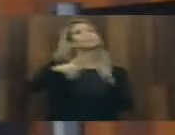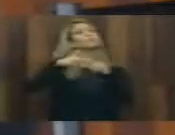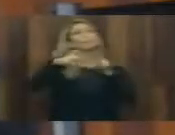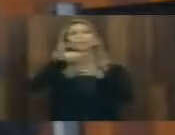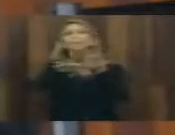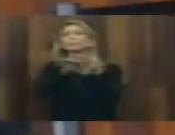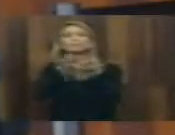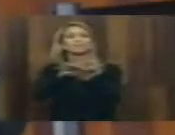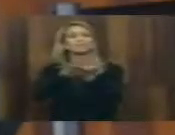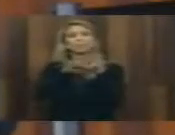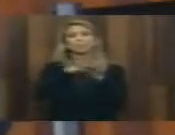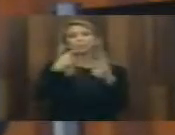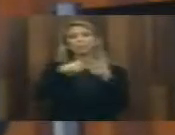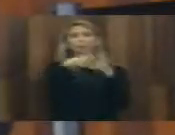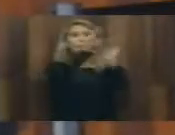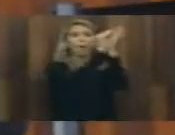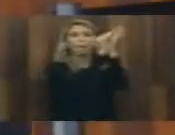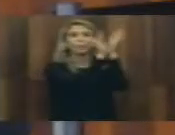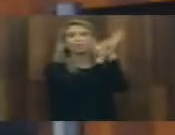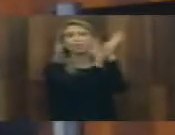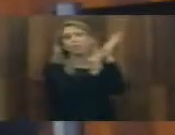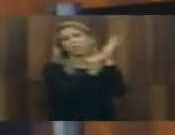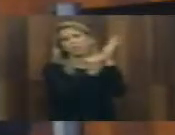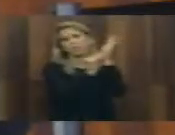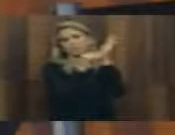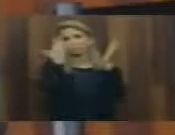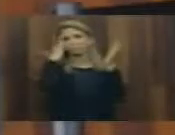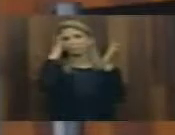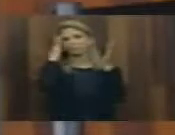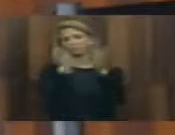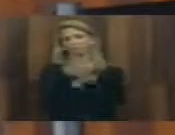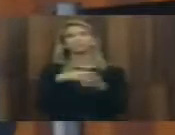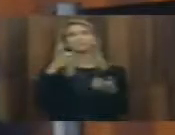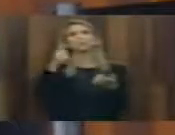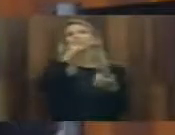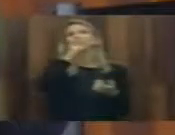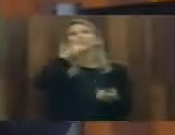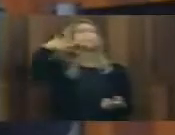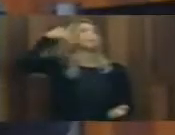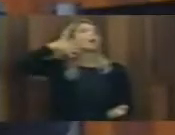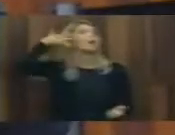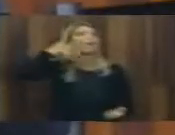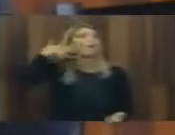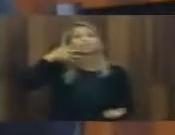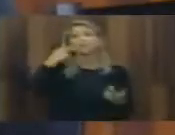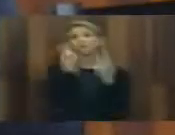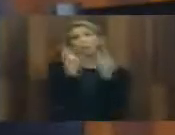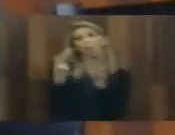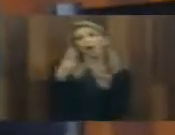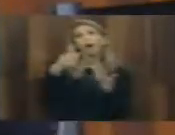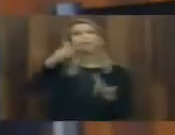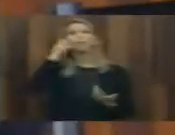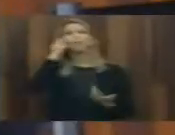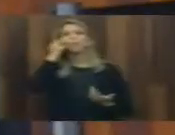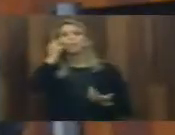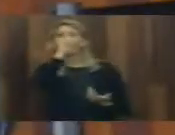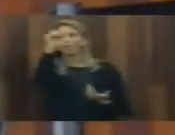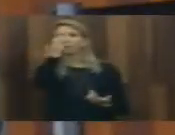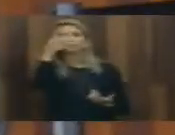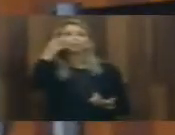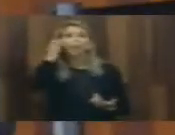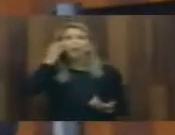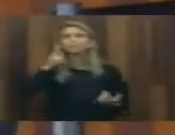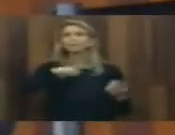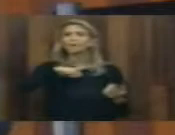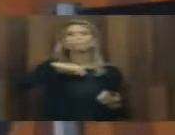na grade curricular, né? Como a gente tem palestras do Outubro Rosa, acho que é um bom exemplo a citar, né? Que a gente